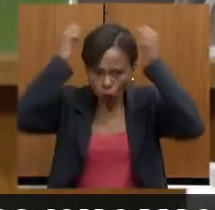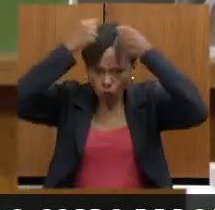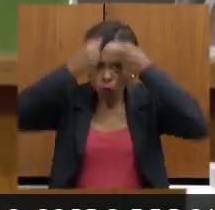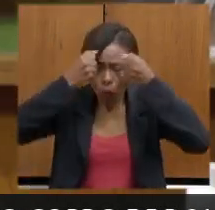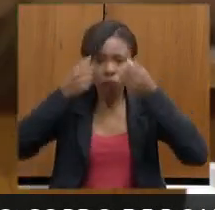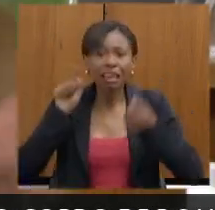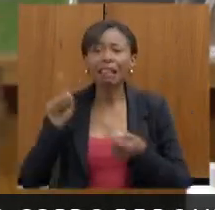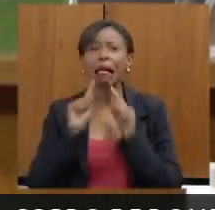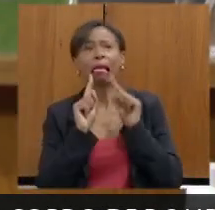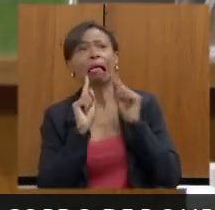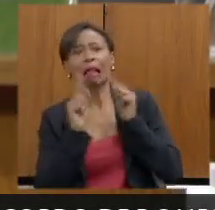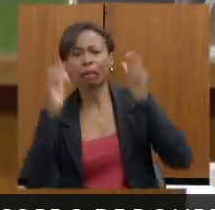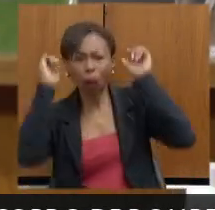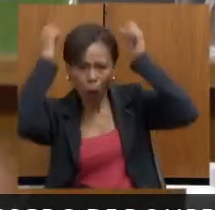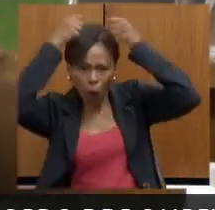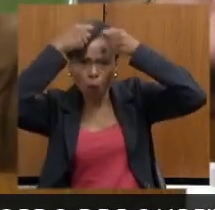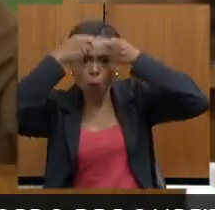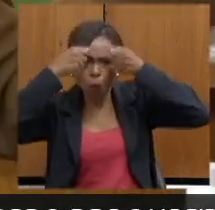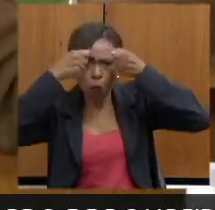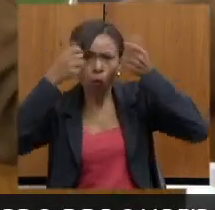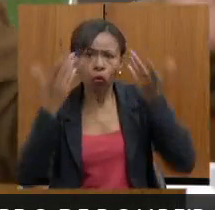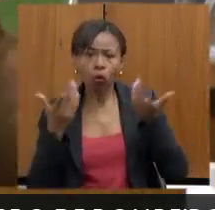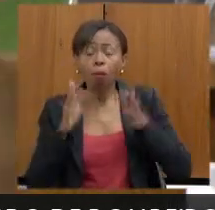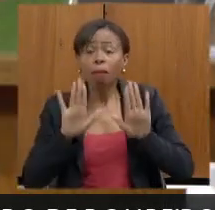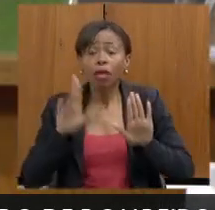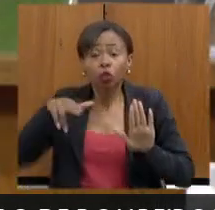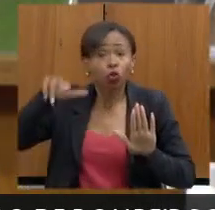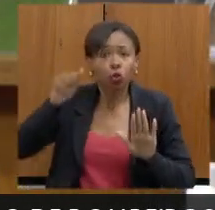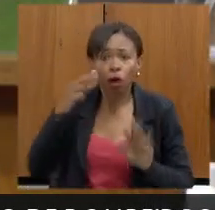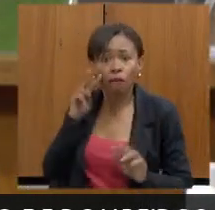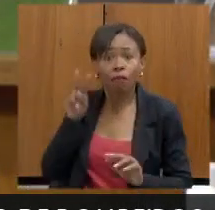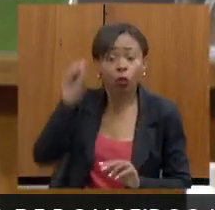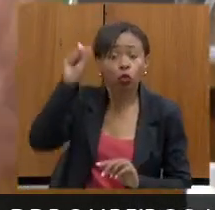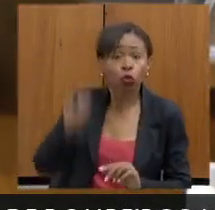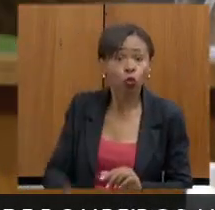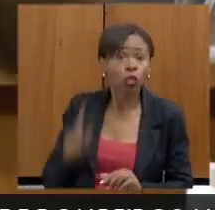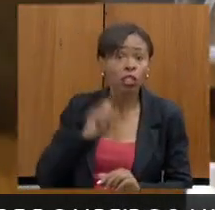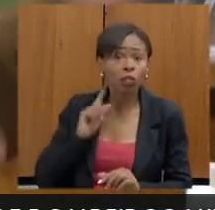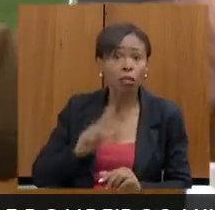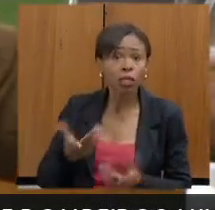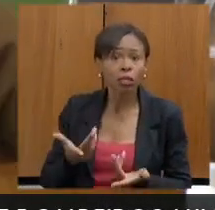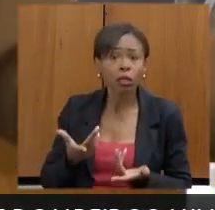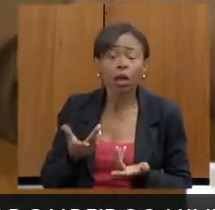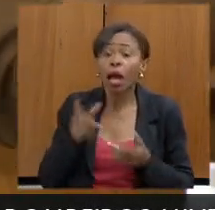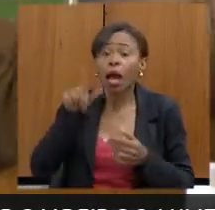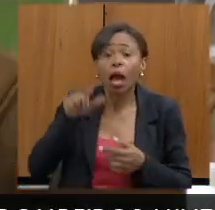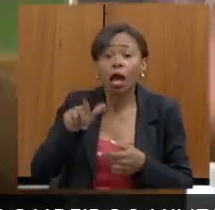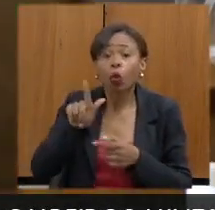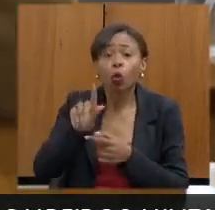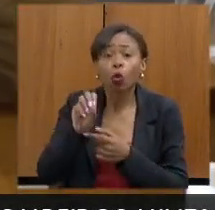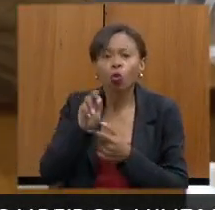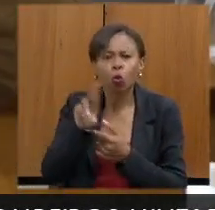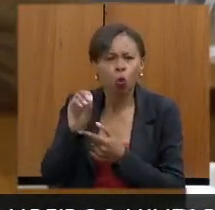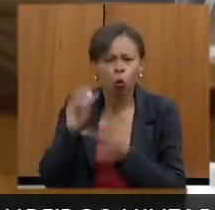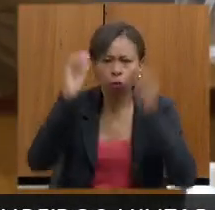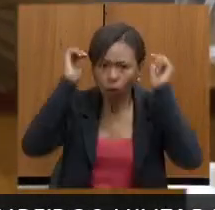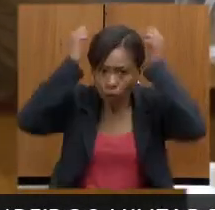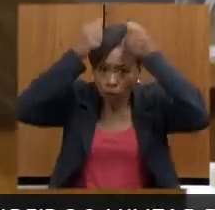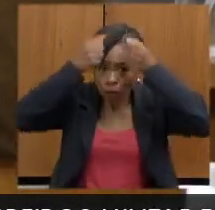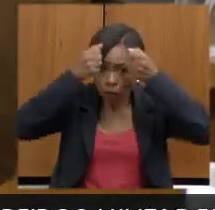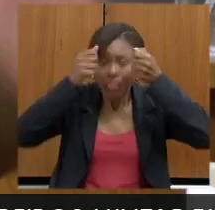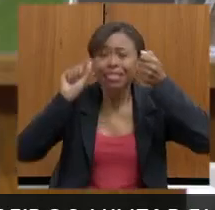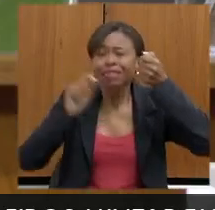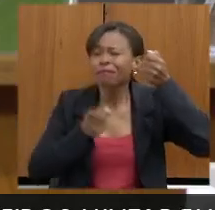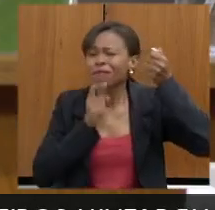Mas eles nunca foram no sul de Minas lá mas nunca usou nenhum coturno para criticar o nosso gorro gorro de frio que faz frio demais tá